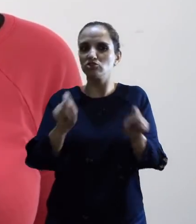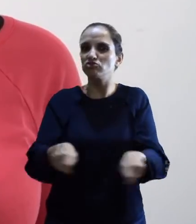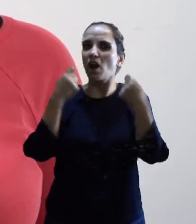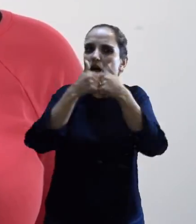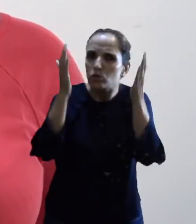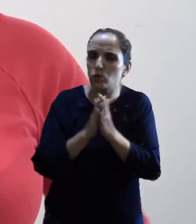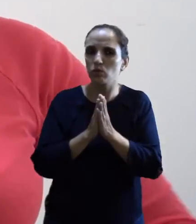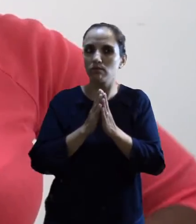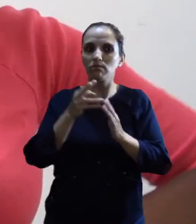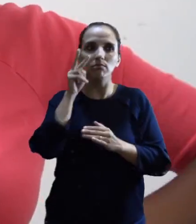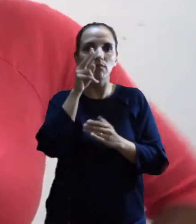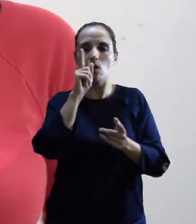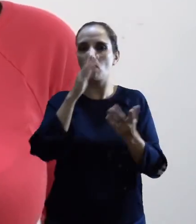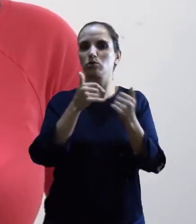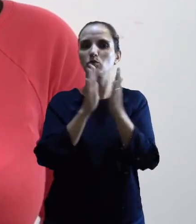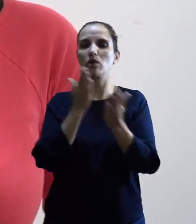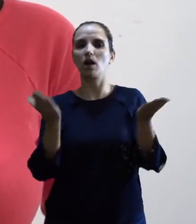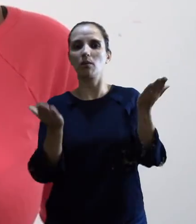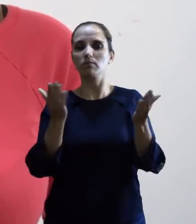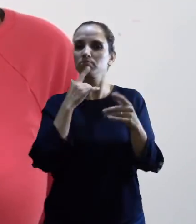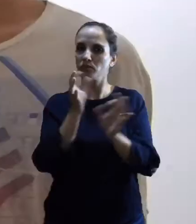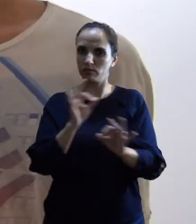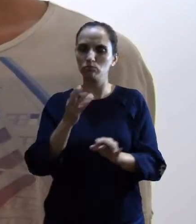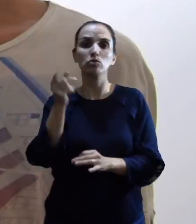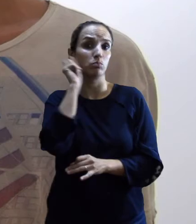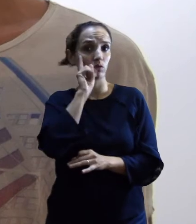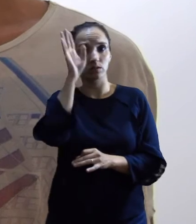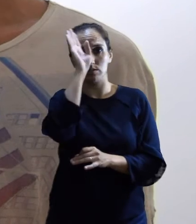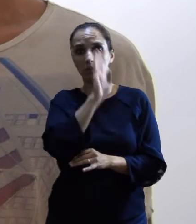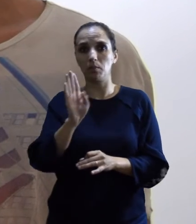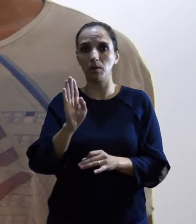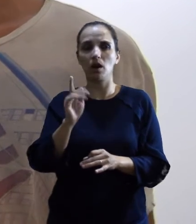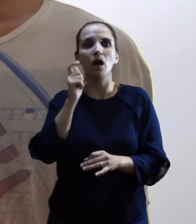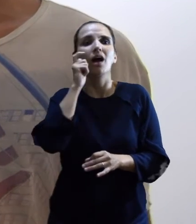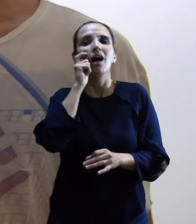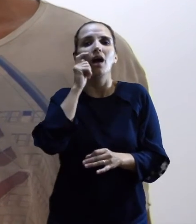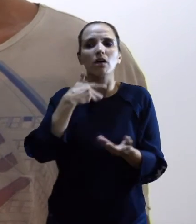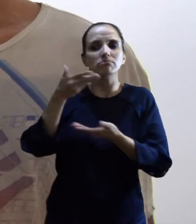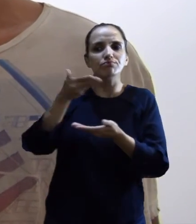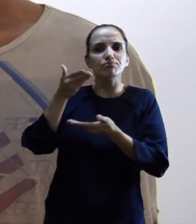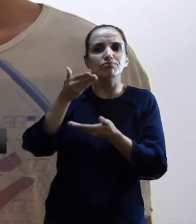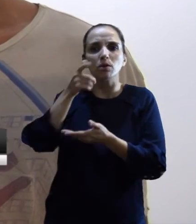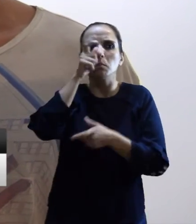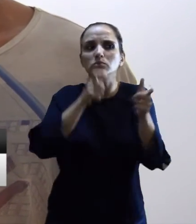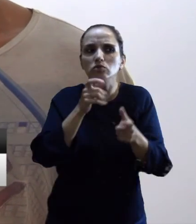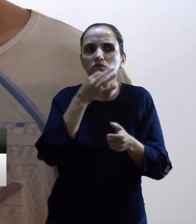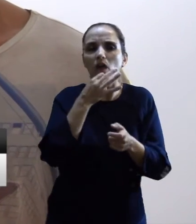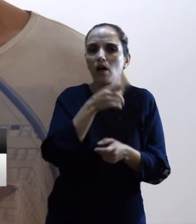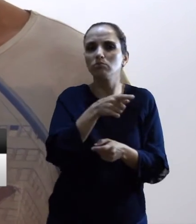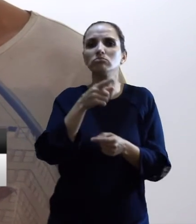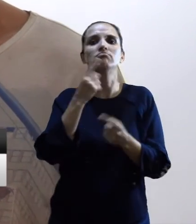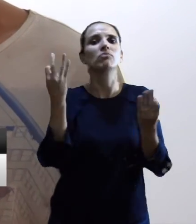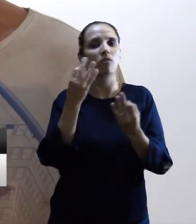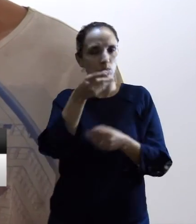tudo estragado. Agora, quando é tudo equilibrado, acho que está bem. É muito importante saber com quem lidarmos, com quem